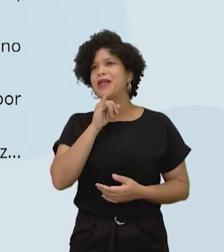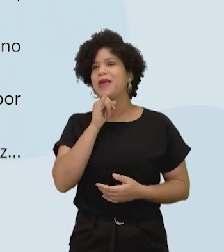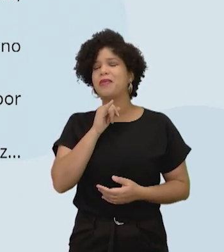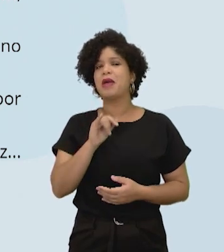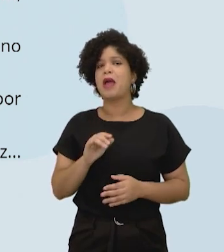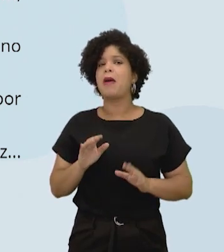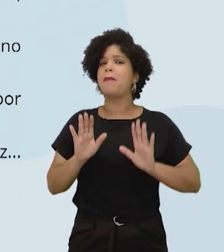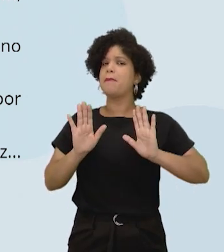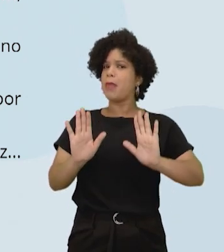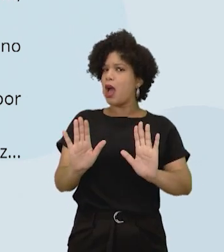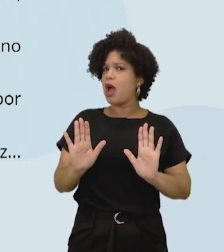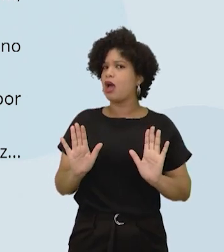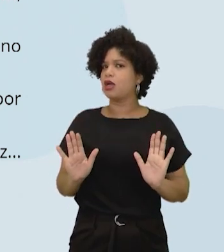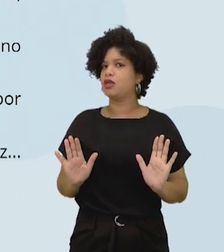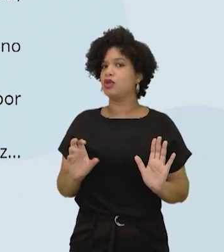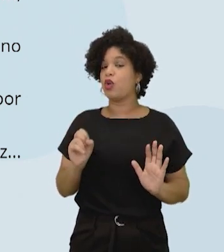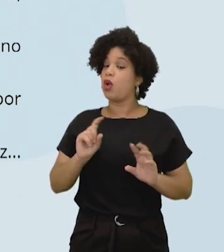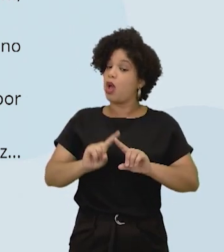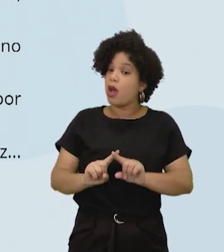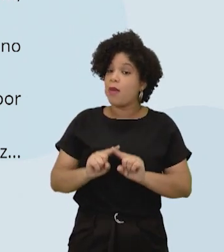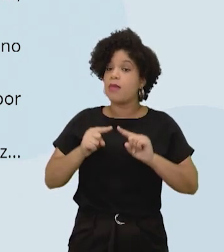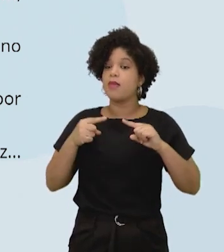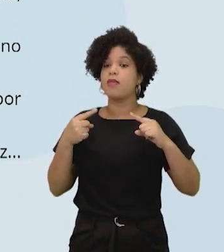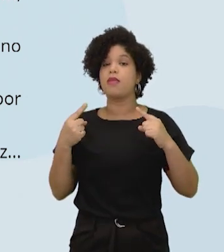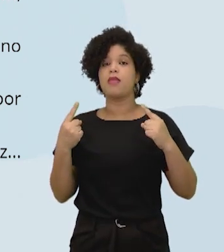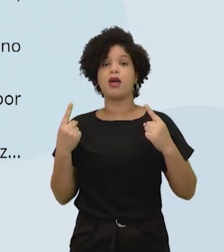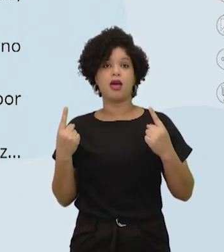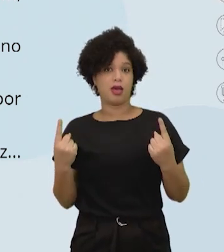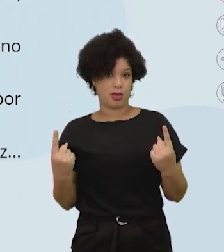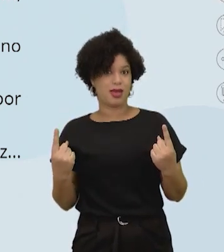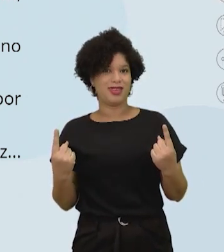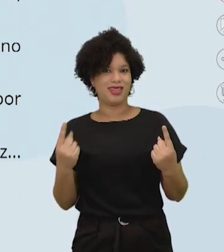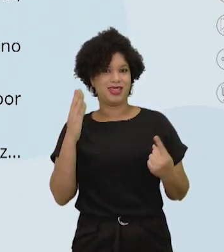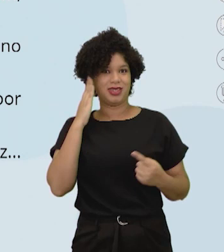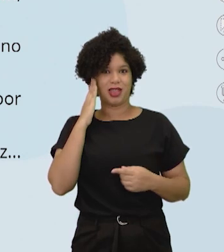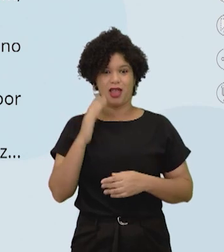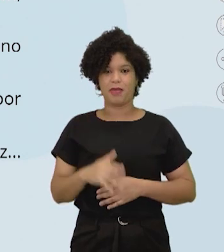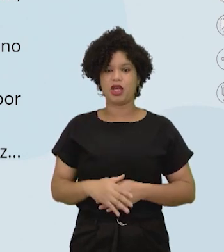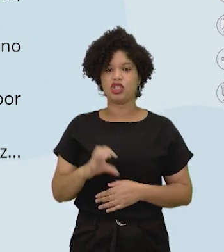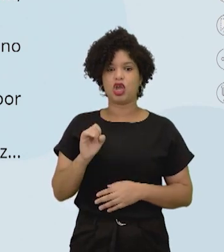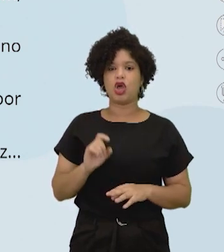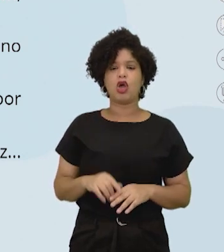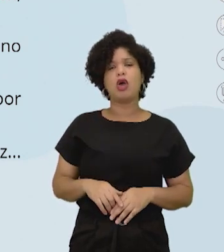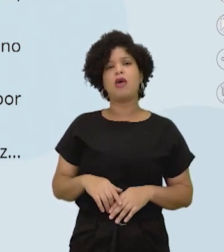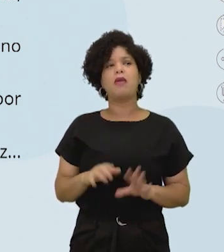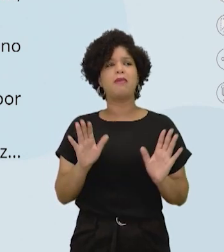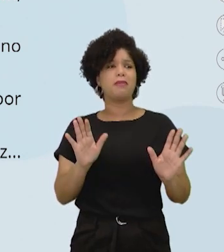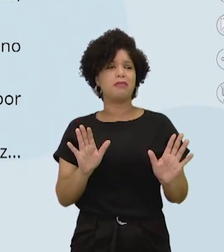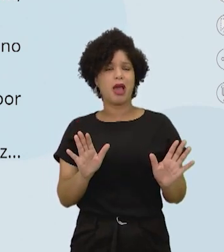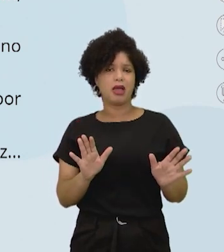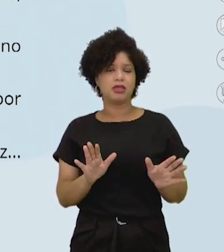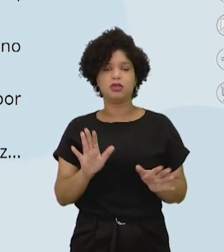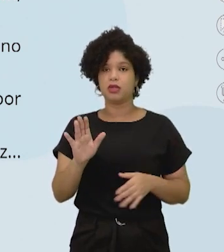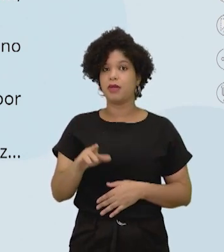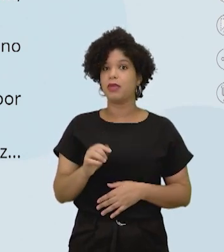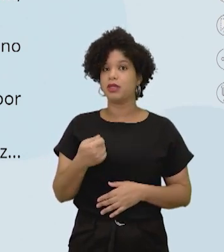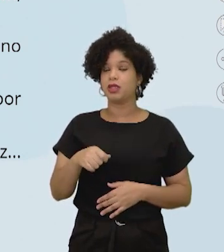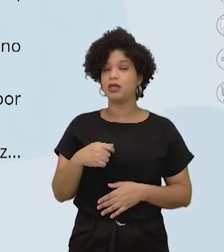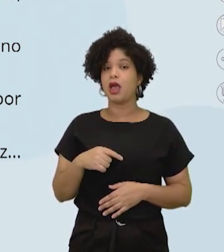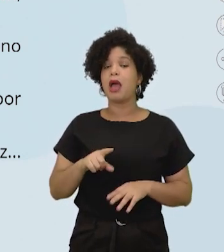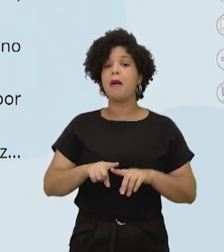também, bem como. Presta atenção que eu estou colocando mas também, não é só o mas, tá? Então quando eu tenho esse mas